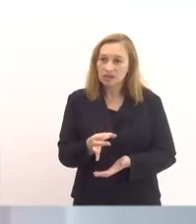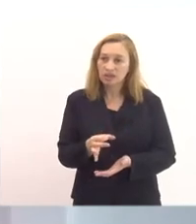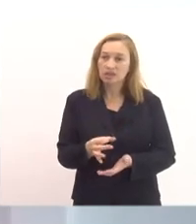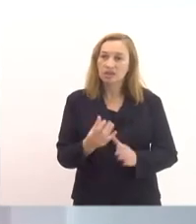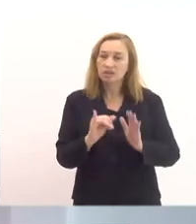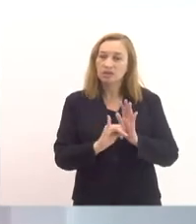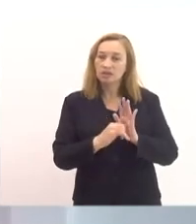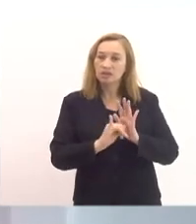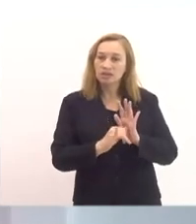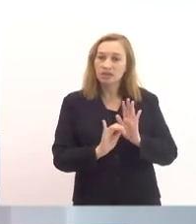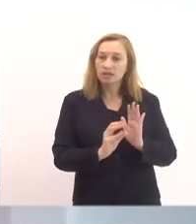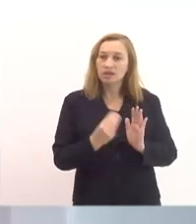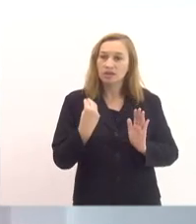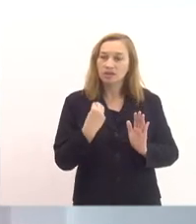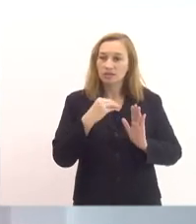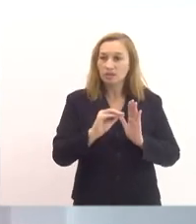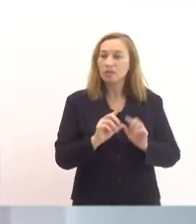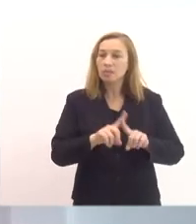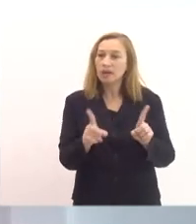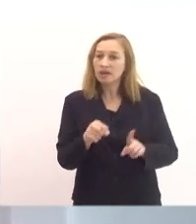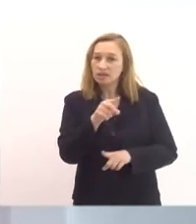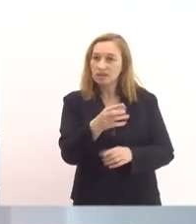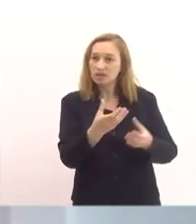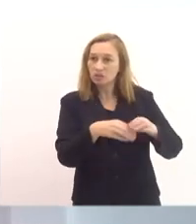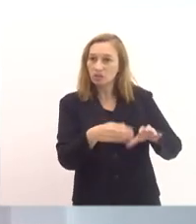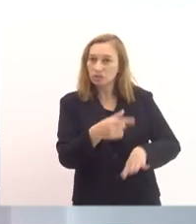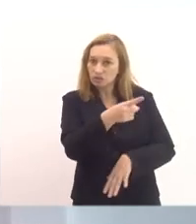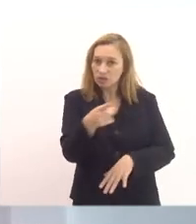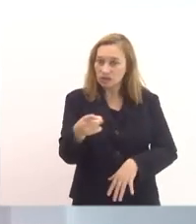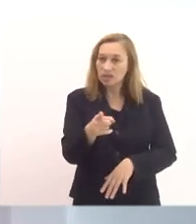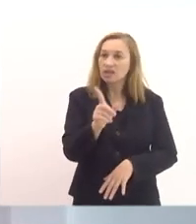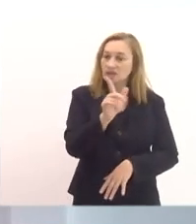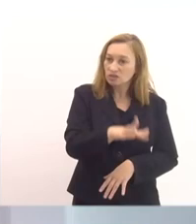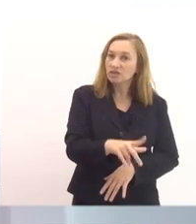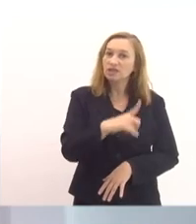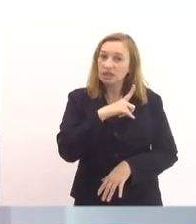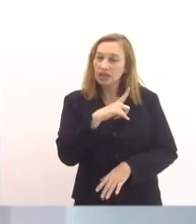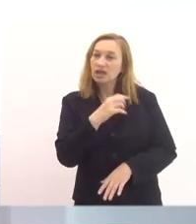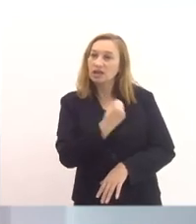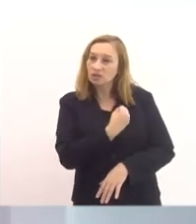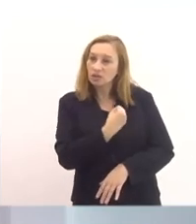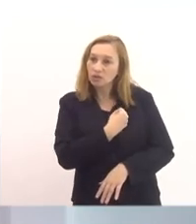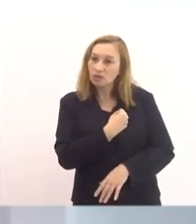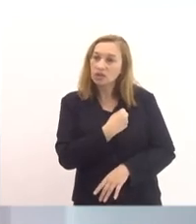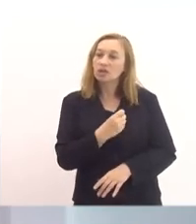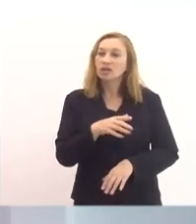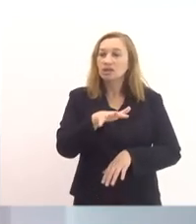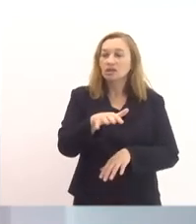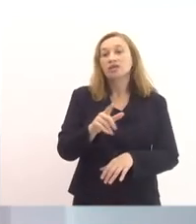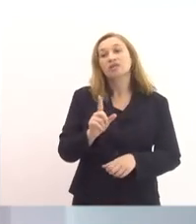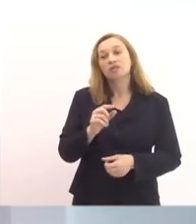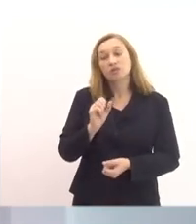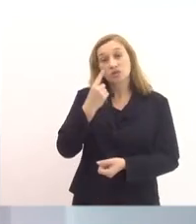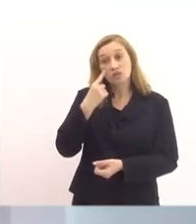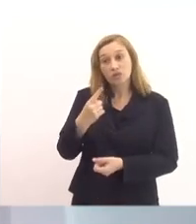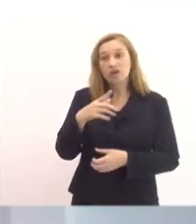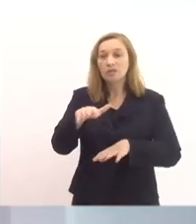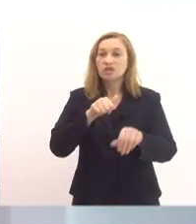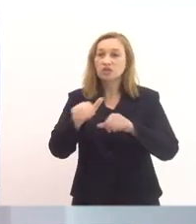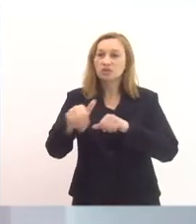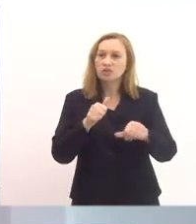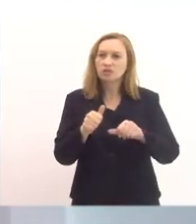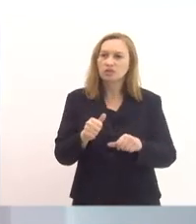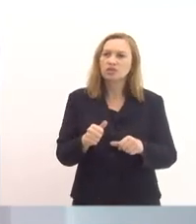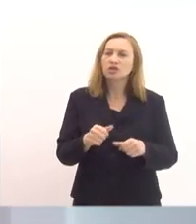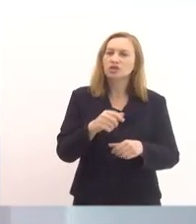em Diário Oficial. Mas, nesse caso do concurso de vocês, é diferente. Existem as notas e a gente promoveu o chamamento com a publicação em